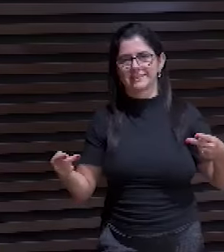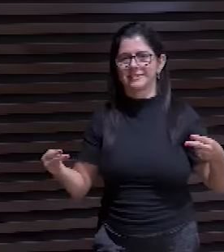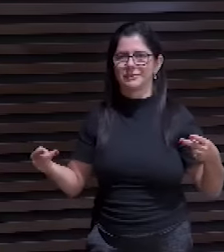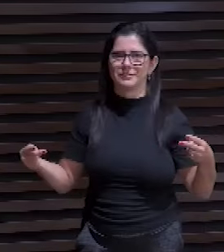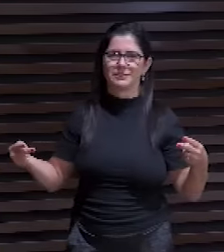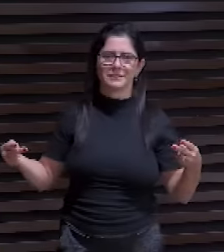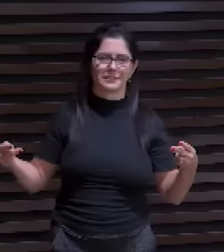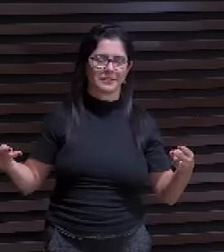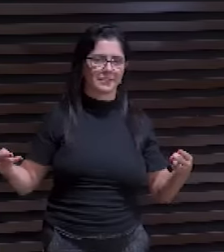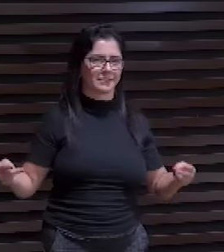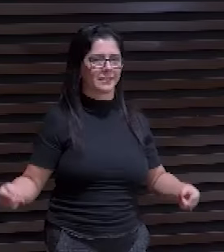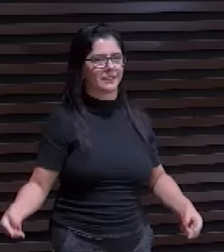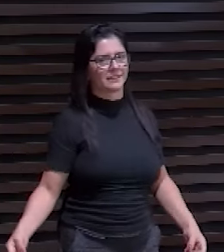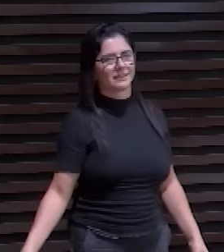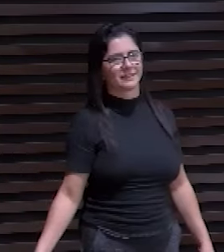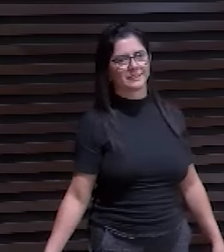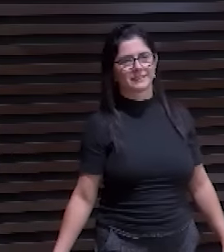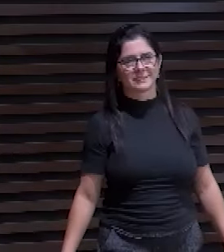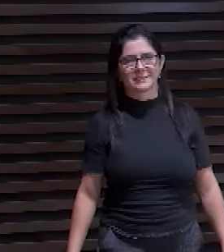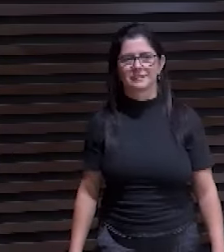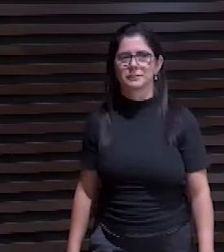As